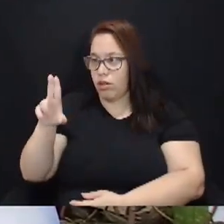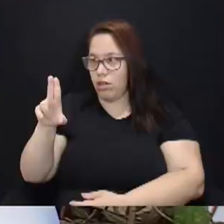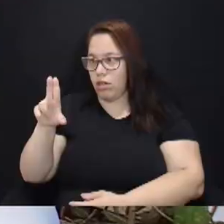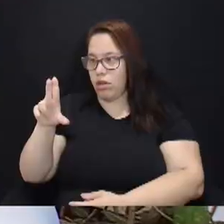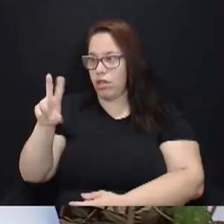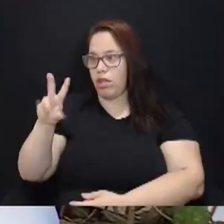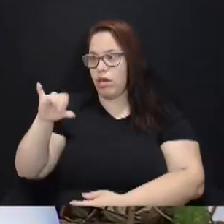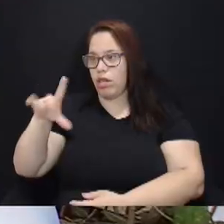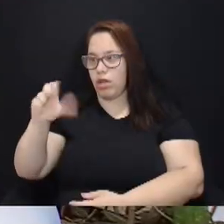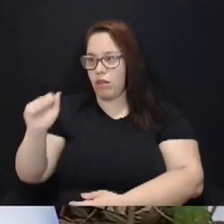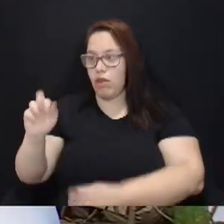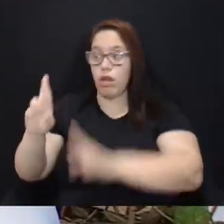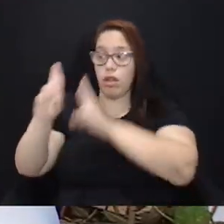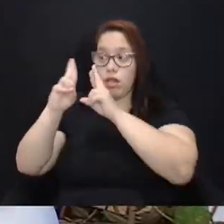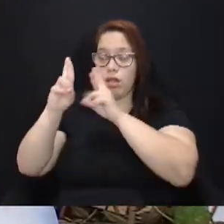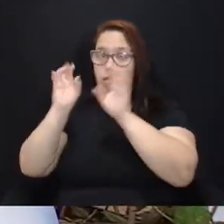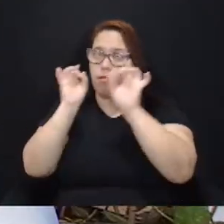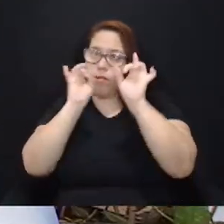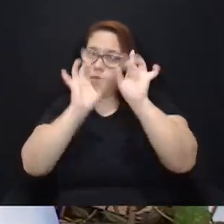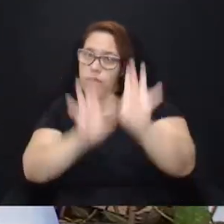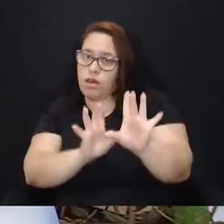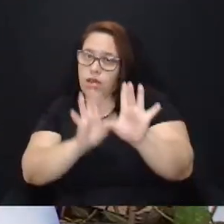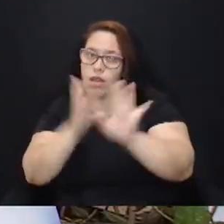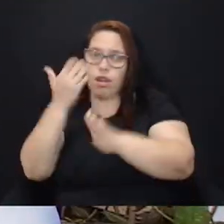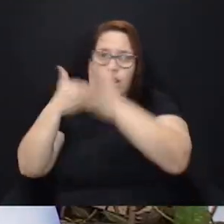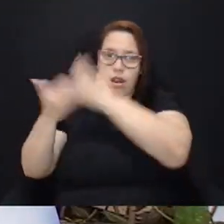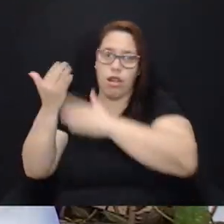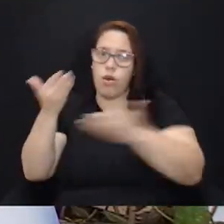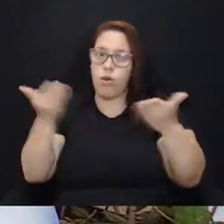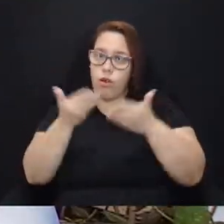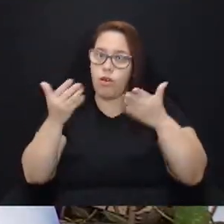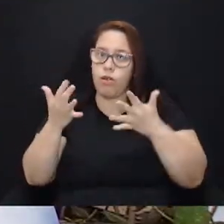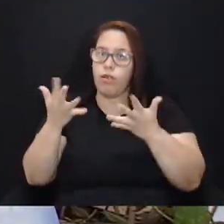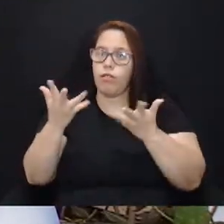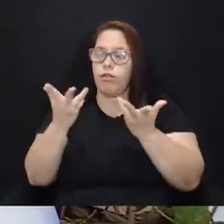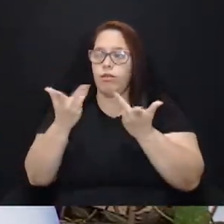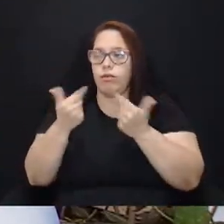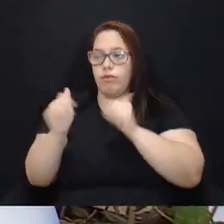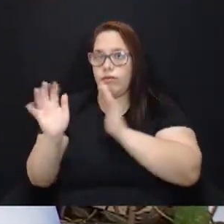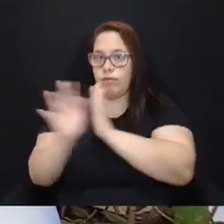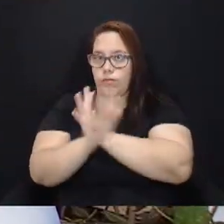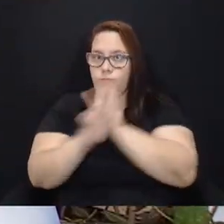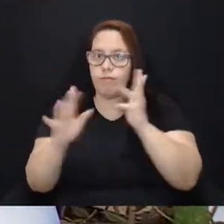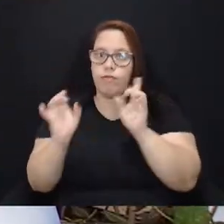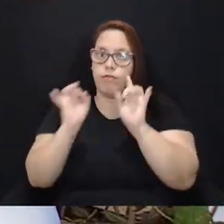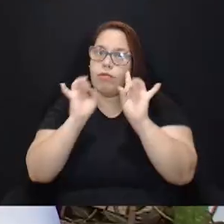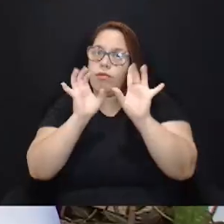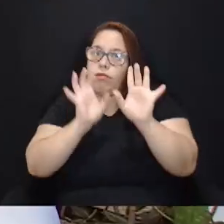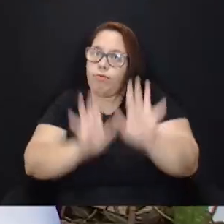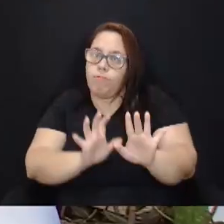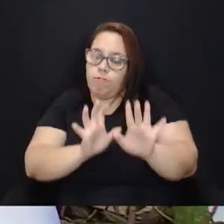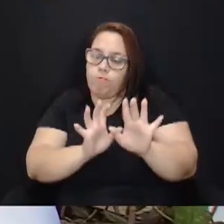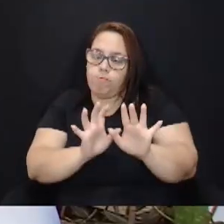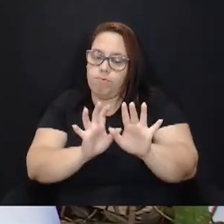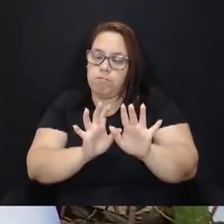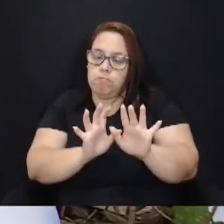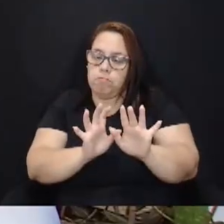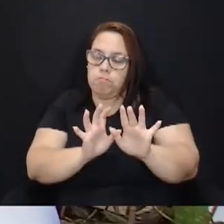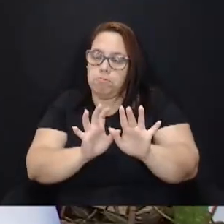que é abandonado, era abandonado, hoje está mais movimentadinho, mas ainda continua abandonado.